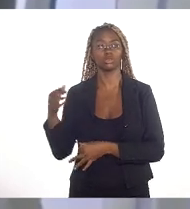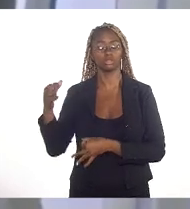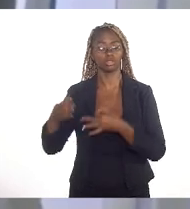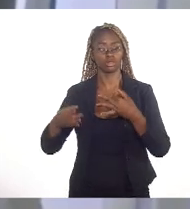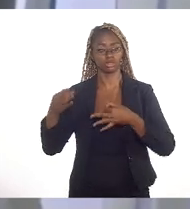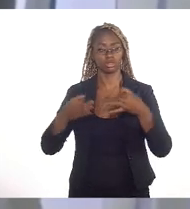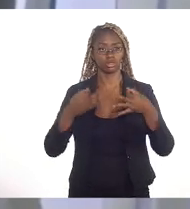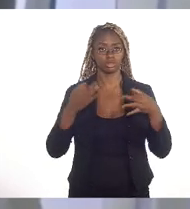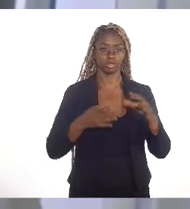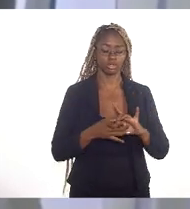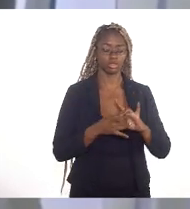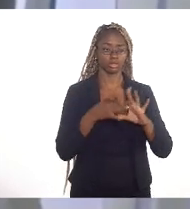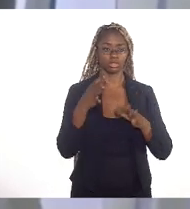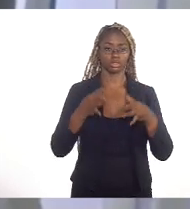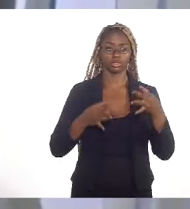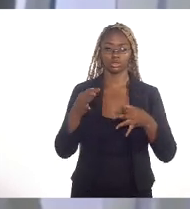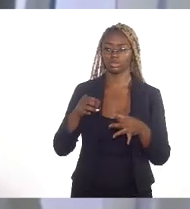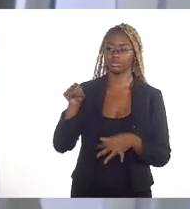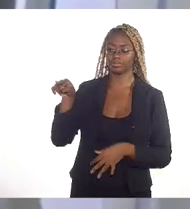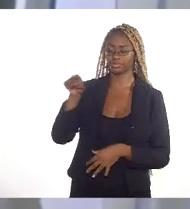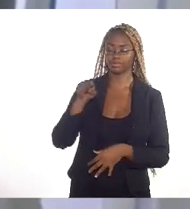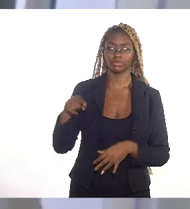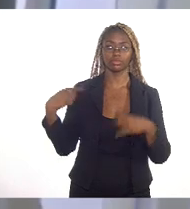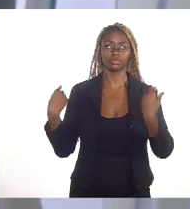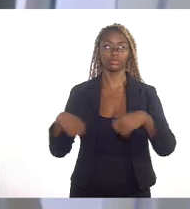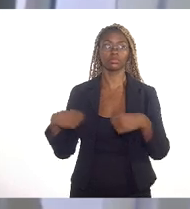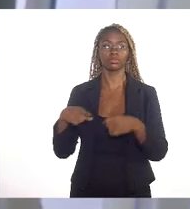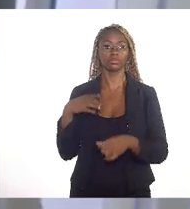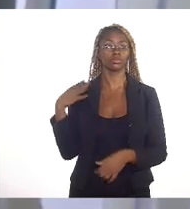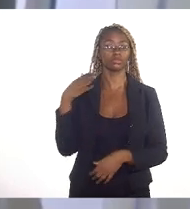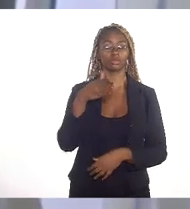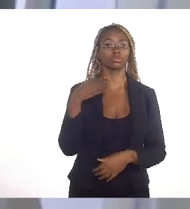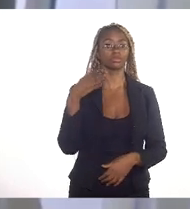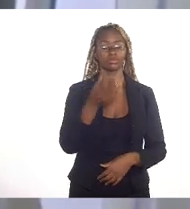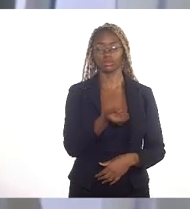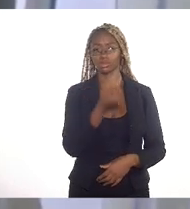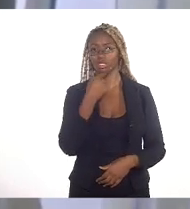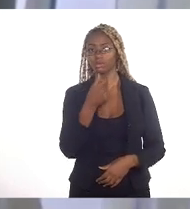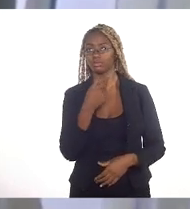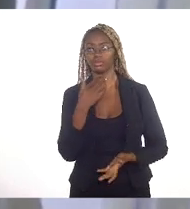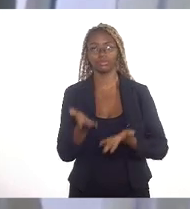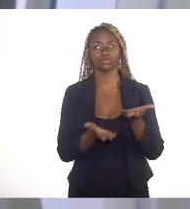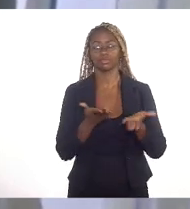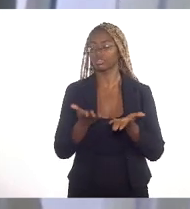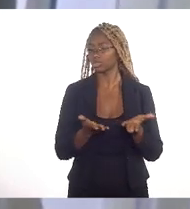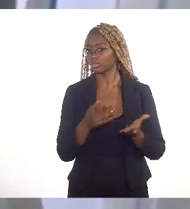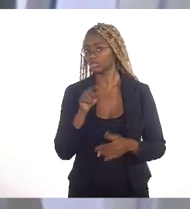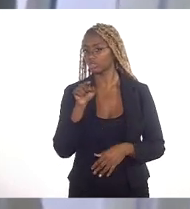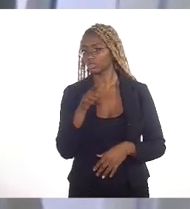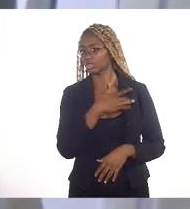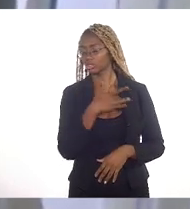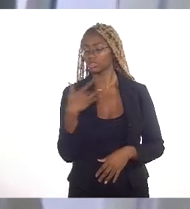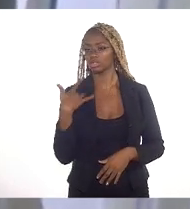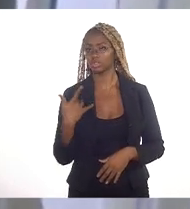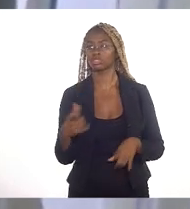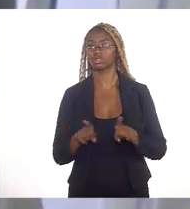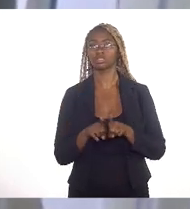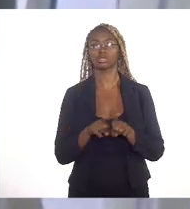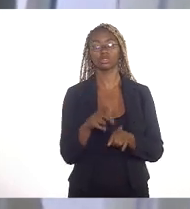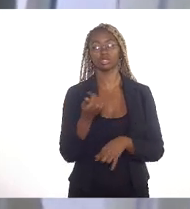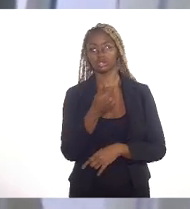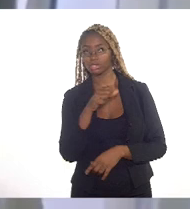das demandas desses pacientes para terem acesso a medicamentos, para terem acesso a tratamentos. Ter a dimensão assistencial é a